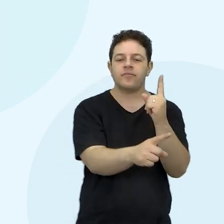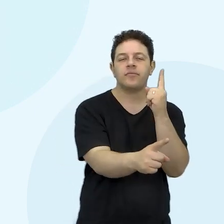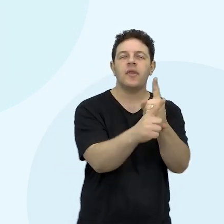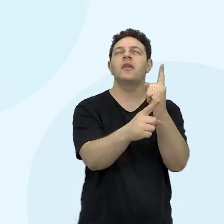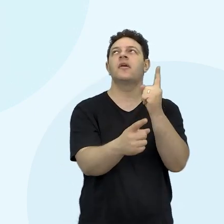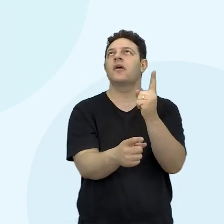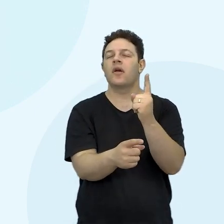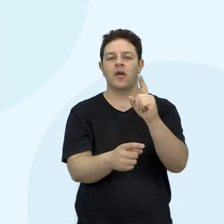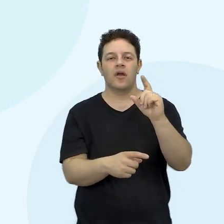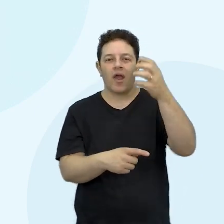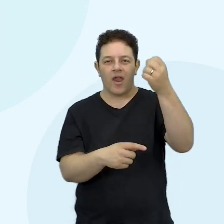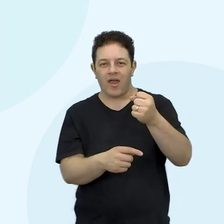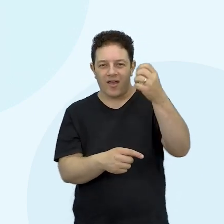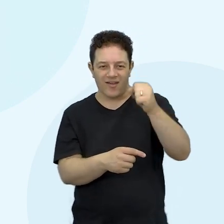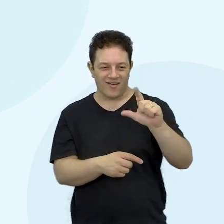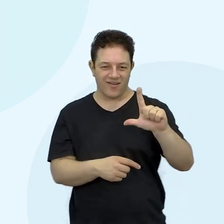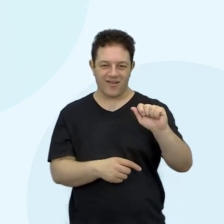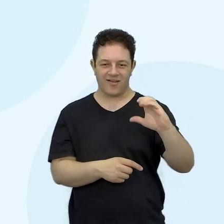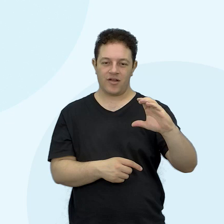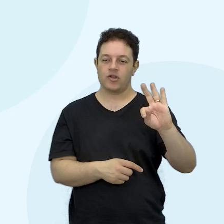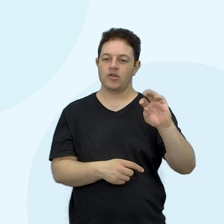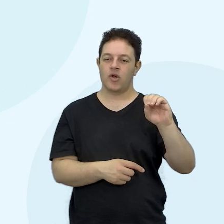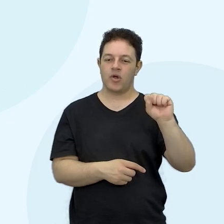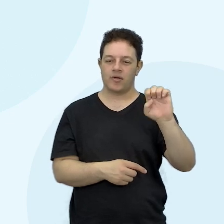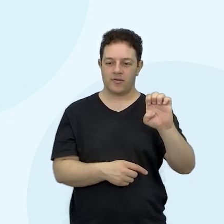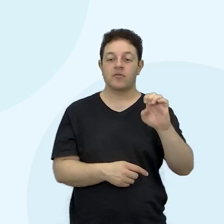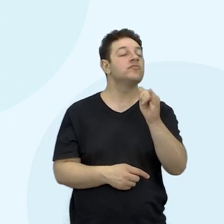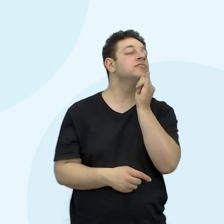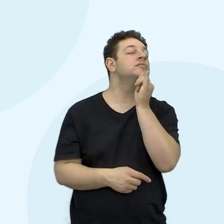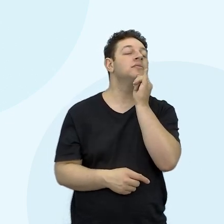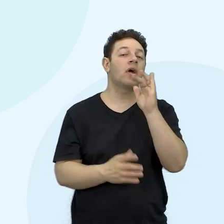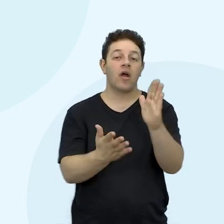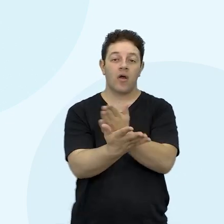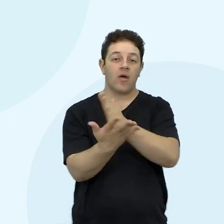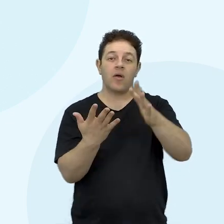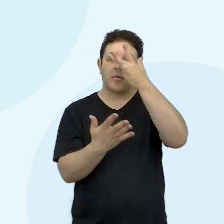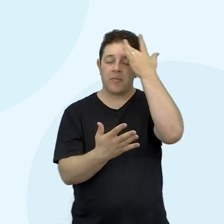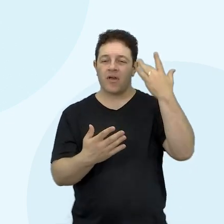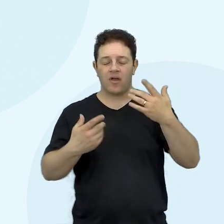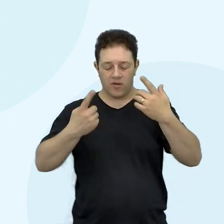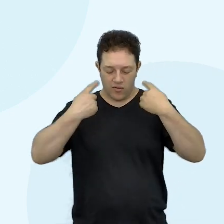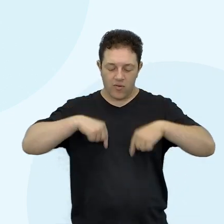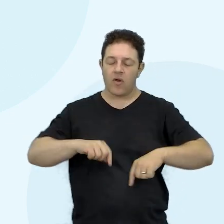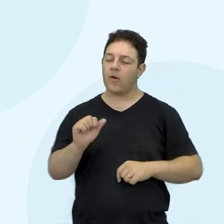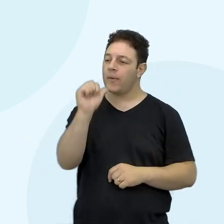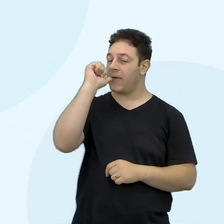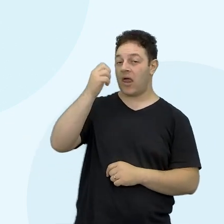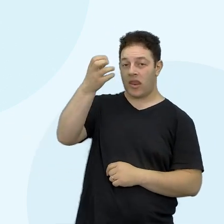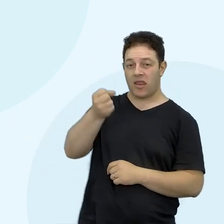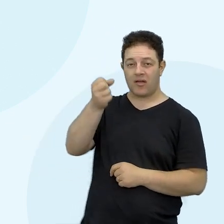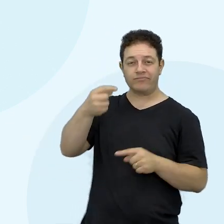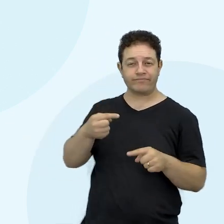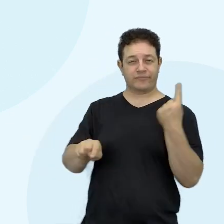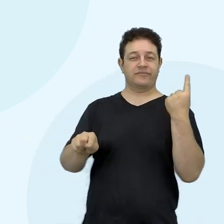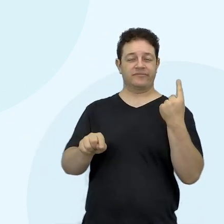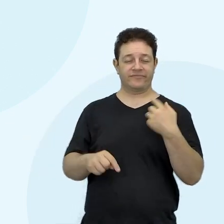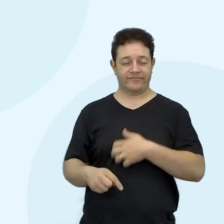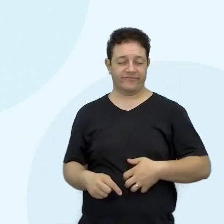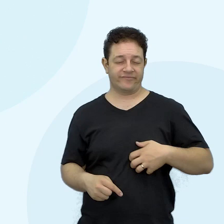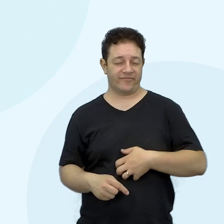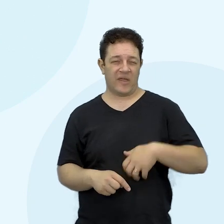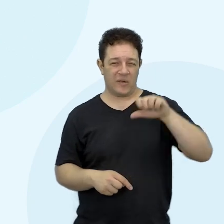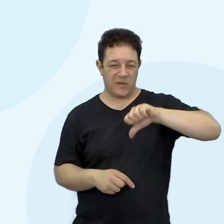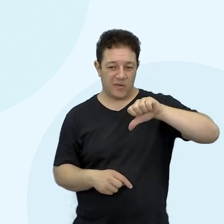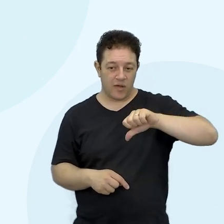aí da lactose, né? Então, para quem tem, por exemplo, a intolerância à lactose, né? Então, a gente conversou um